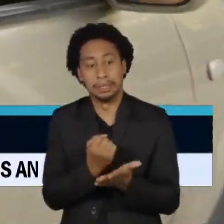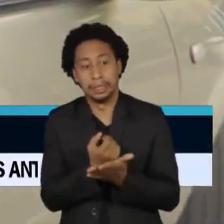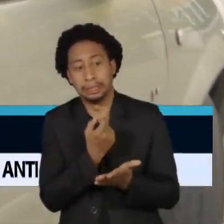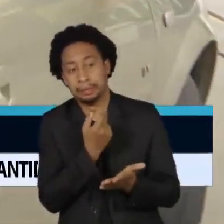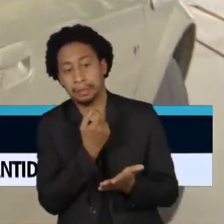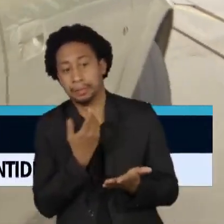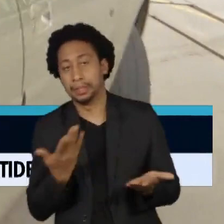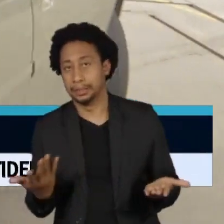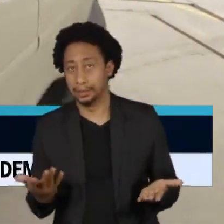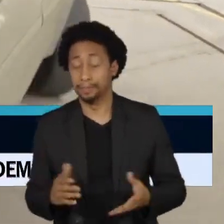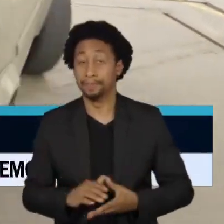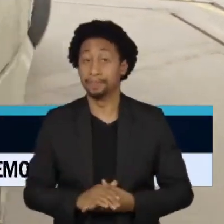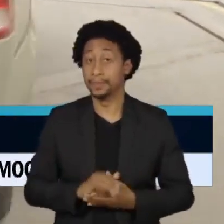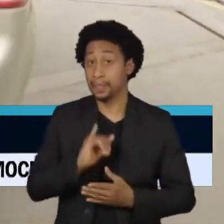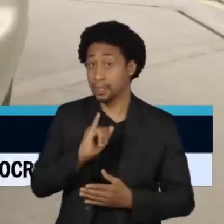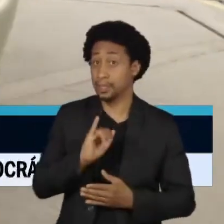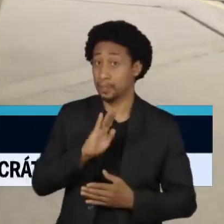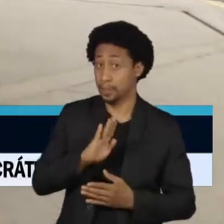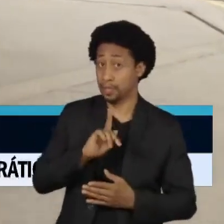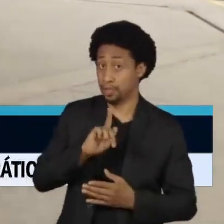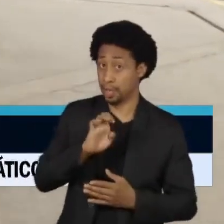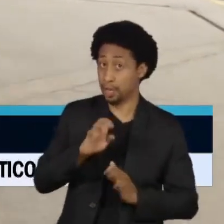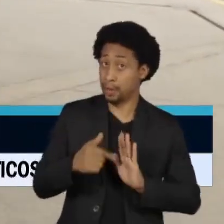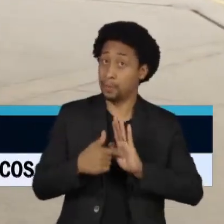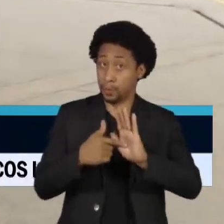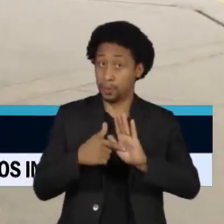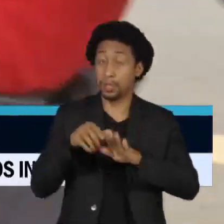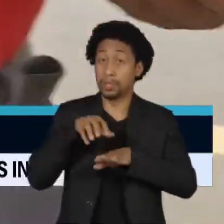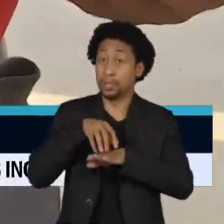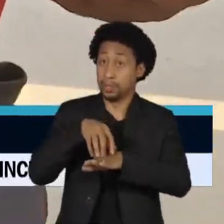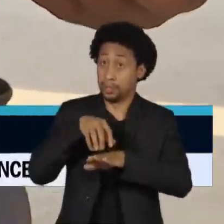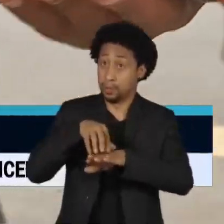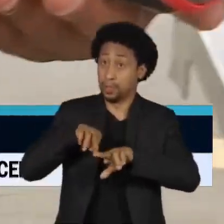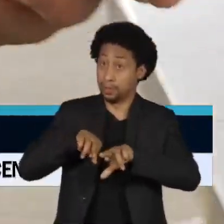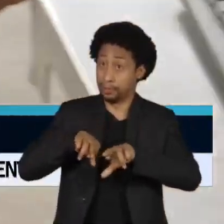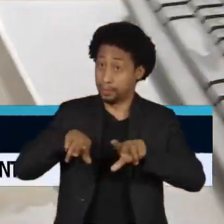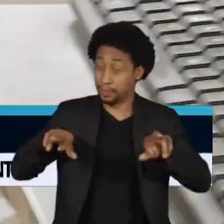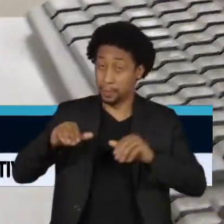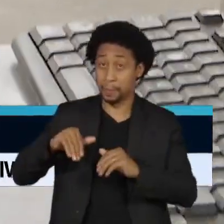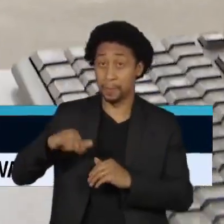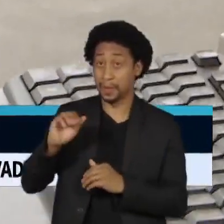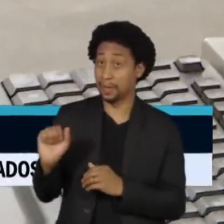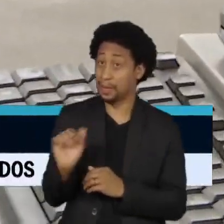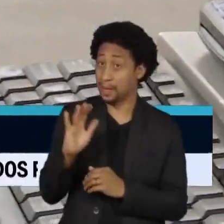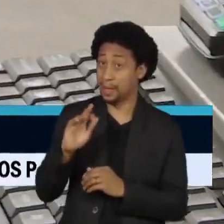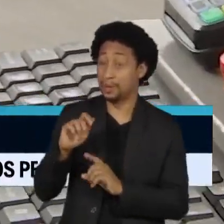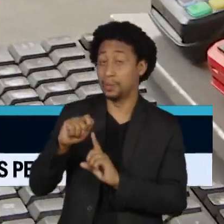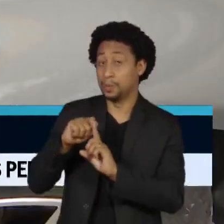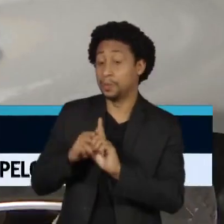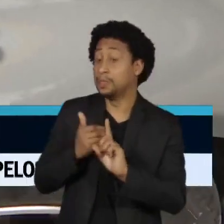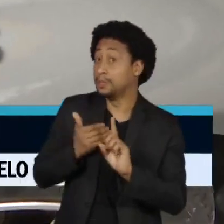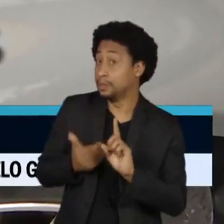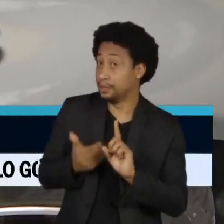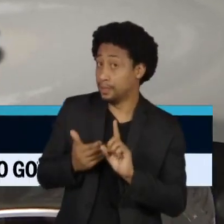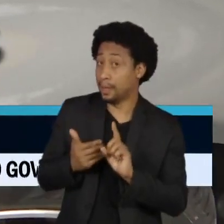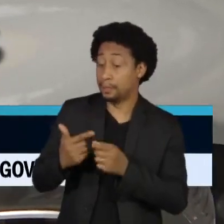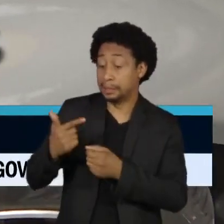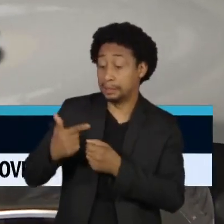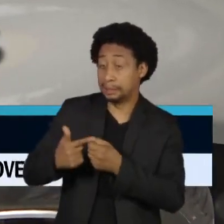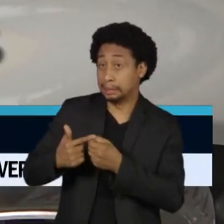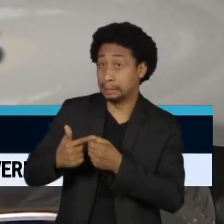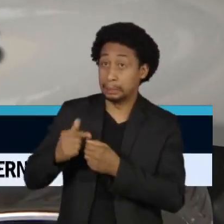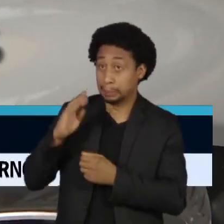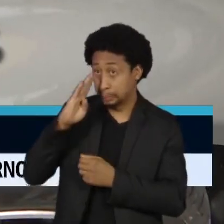Farmácia. Segundo o IBGE, o item transporte foi o que mais pesou no bolso do consumidor em dezembro. Os combustíveis foram os